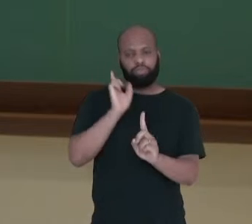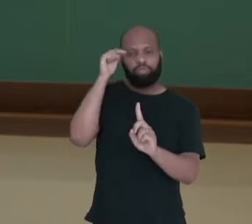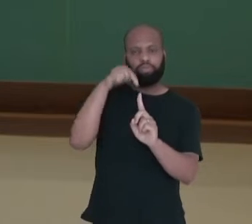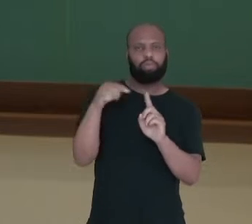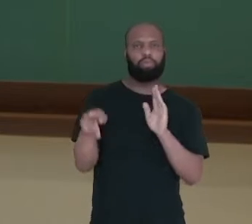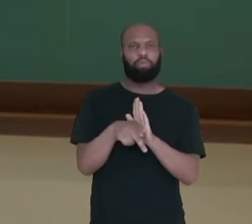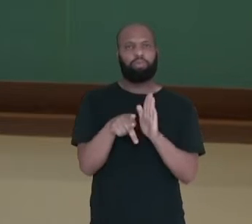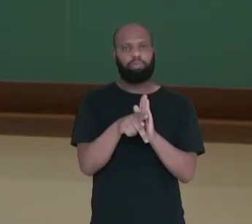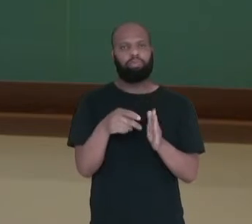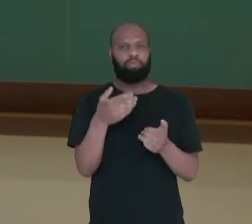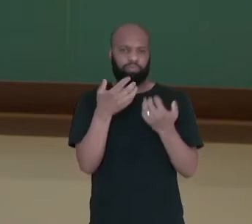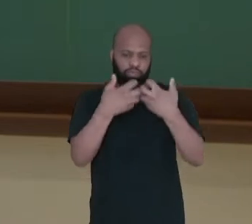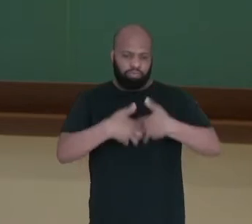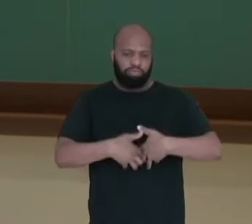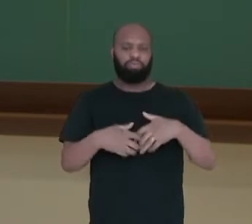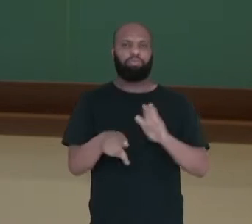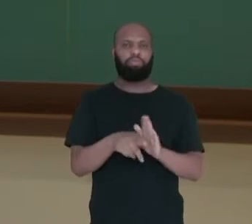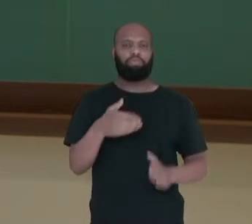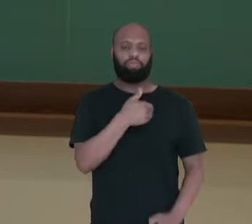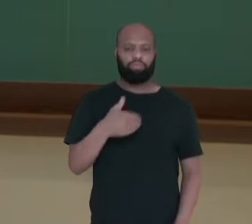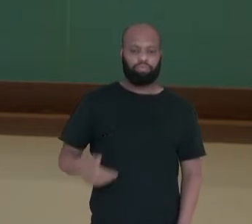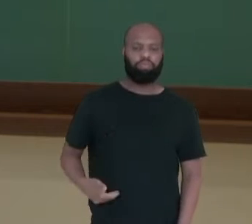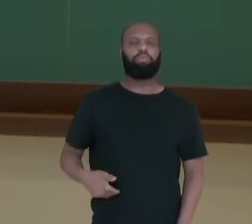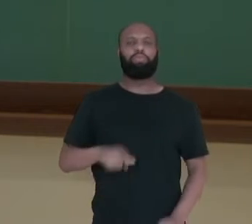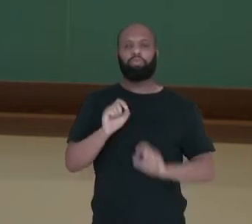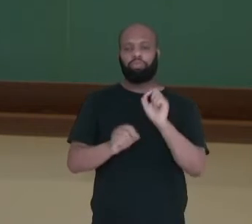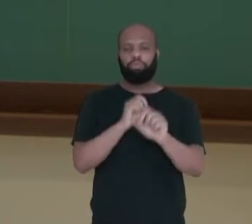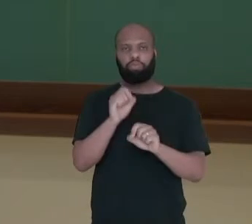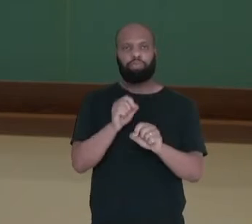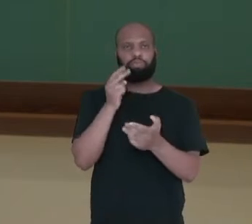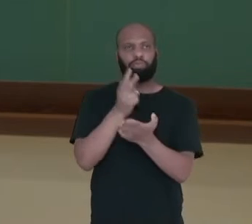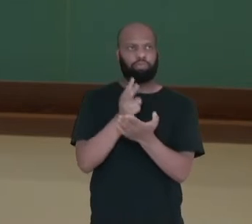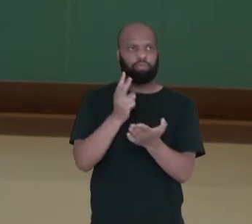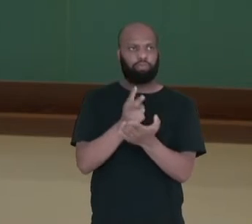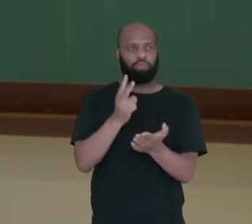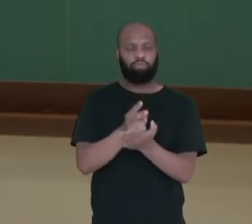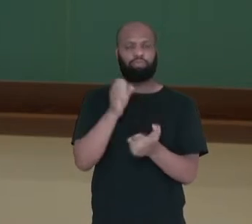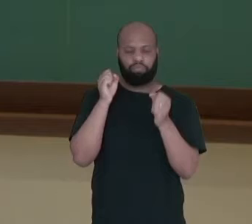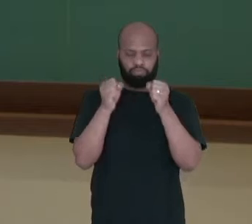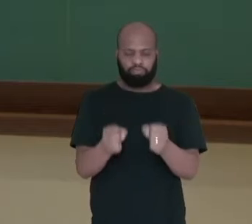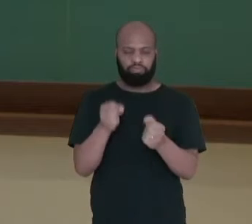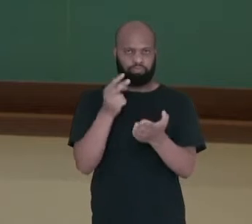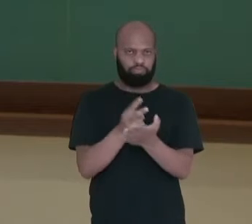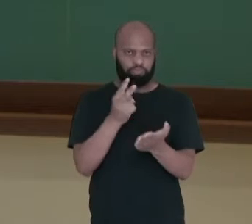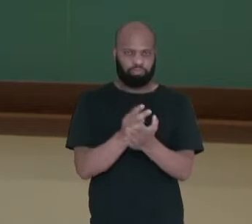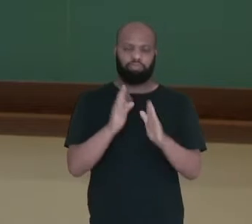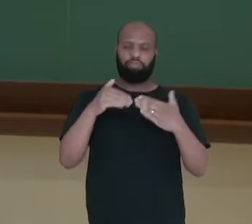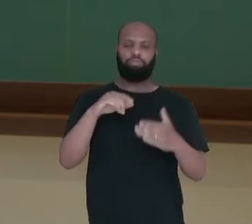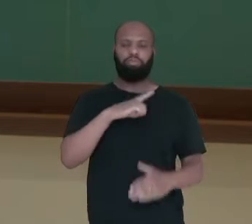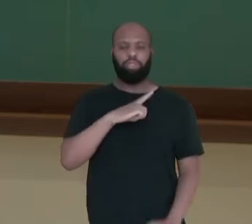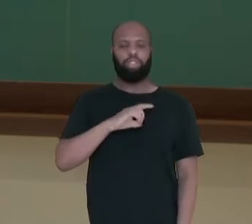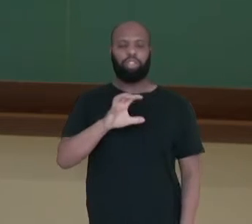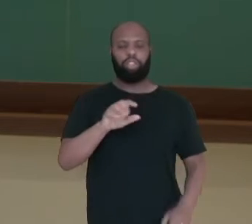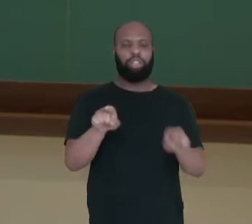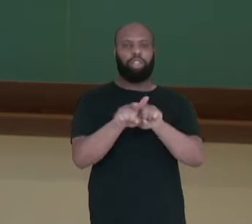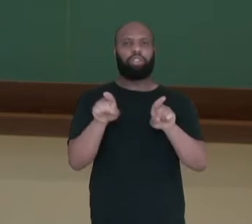finalidade do exercício político, que é a manutenção do poder, tá? Então existia